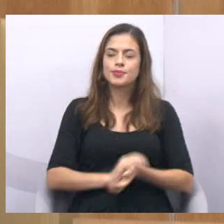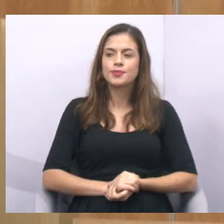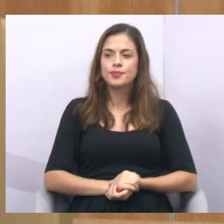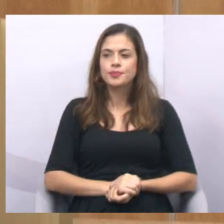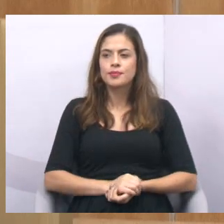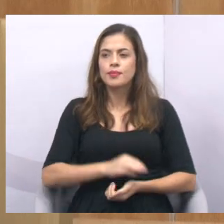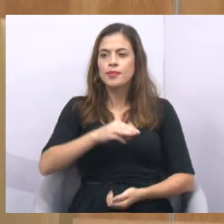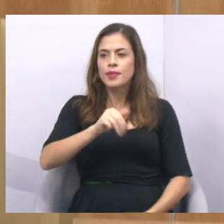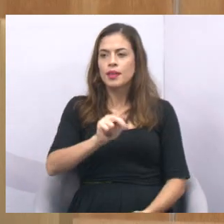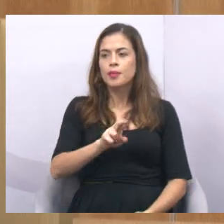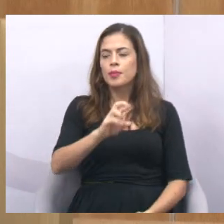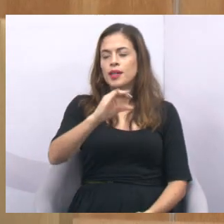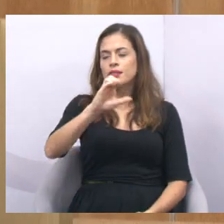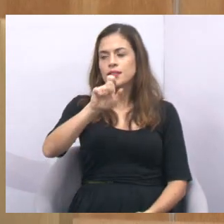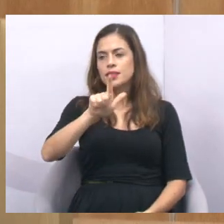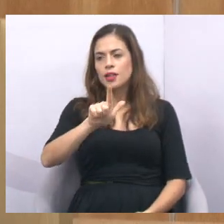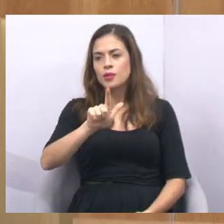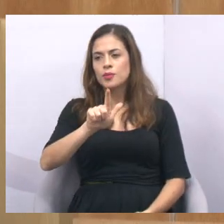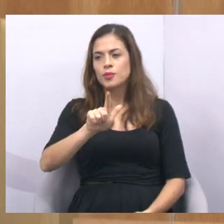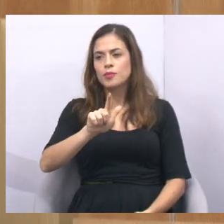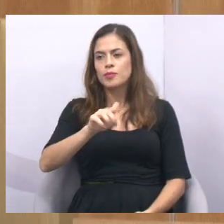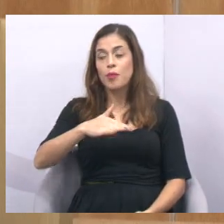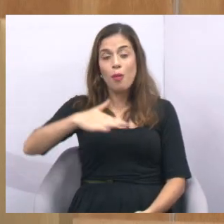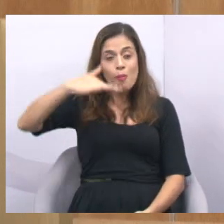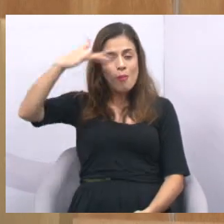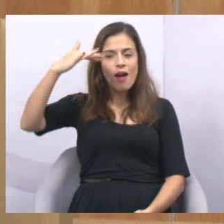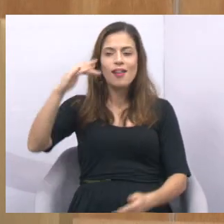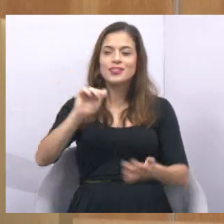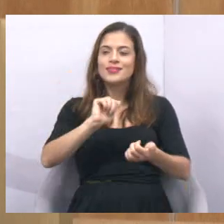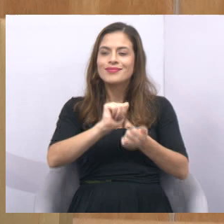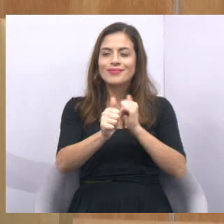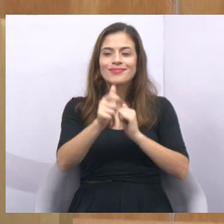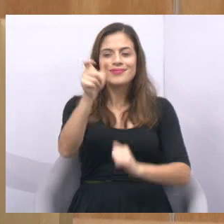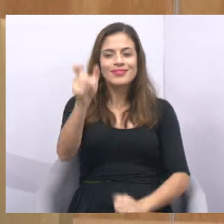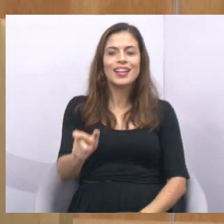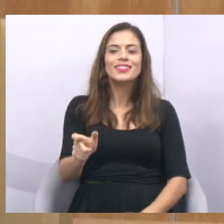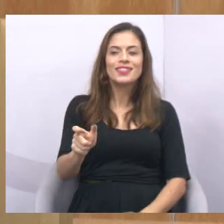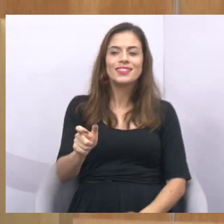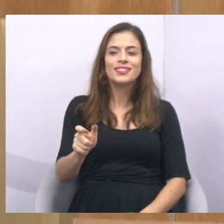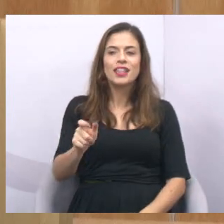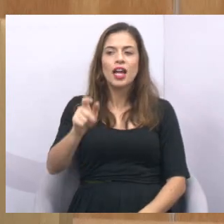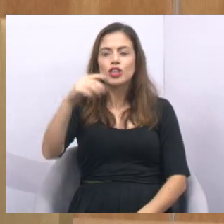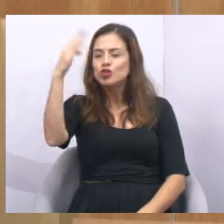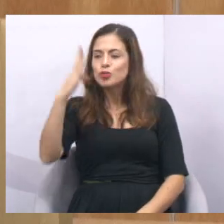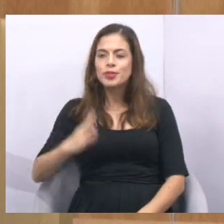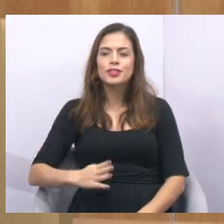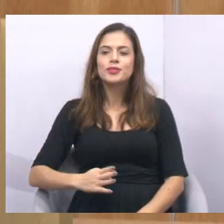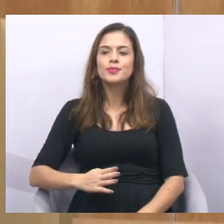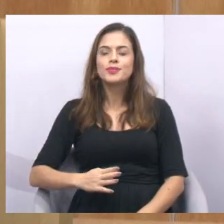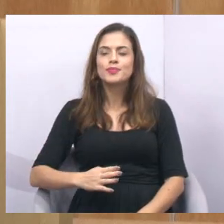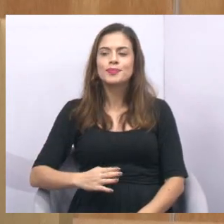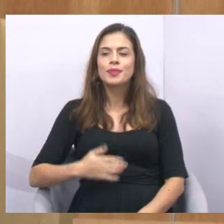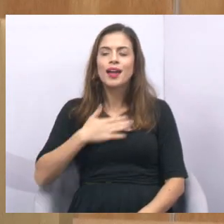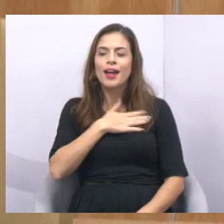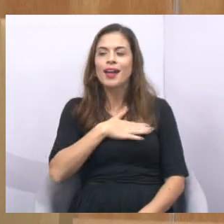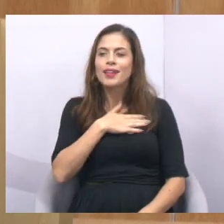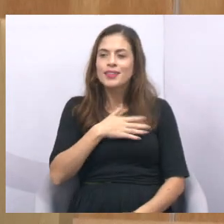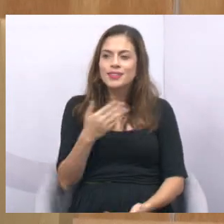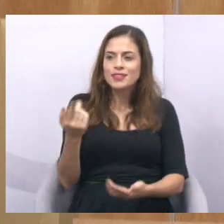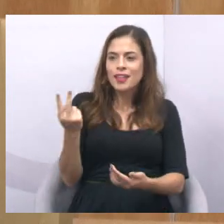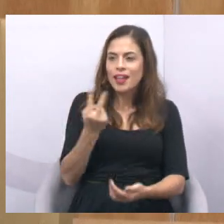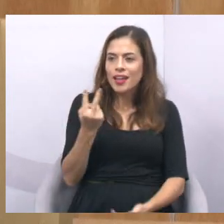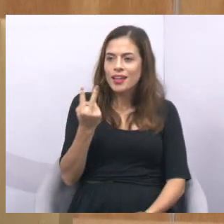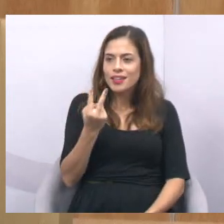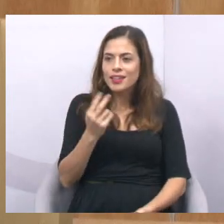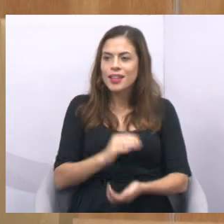maiores atletas desse país. É um prazer muito grande tê-lo aqui no nosso município, que fez a dupla Oscar e Marcel